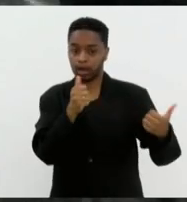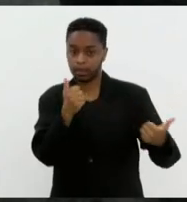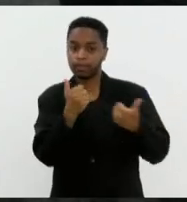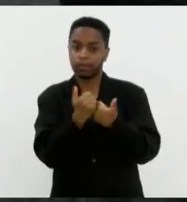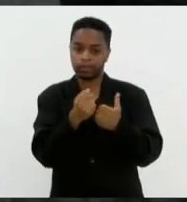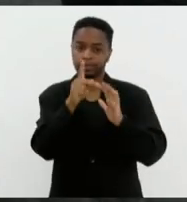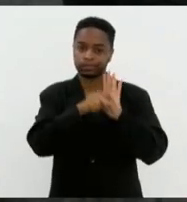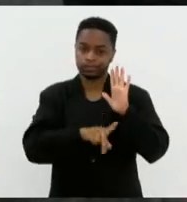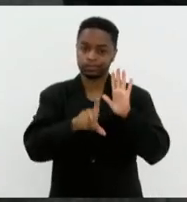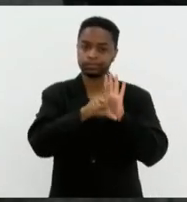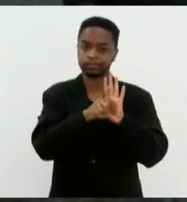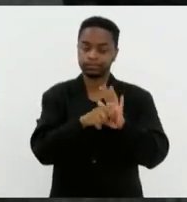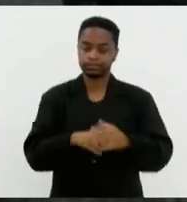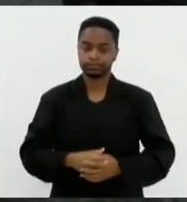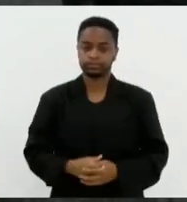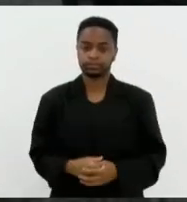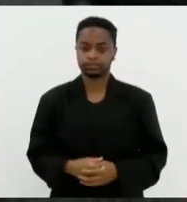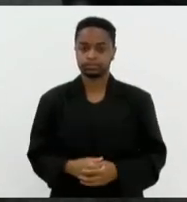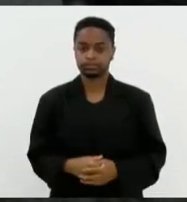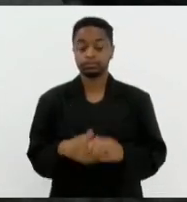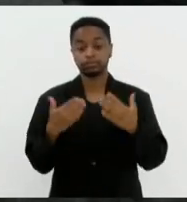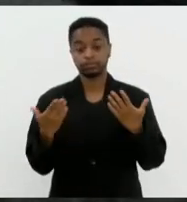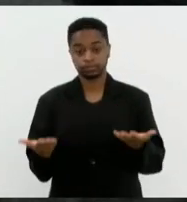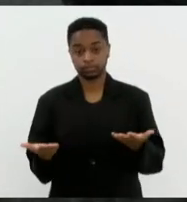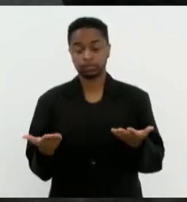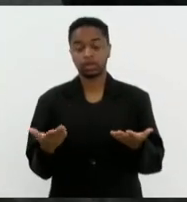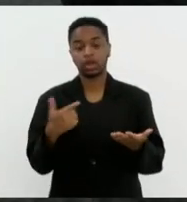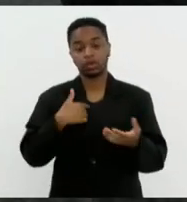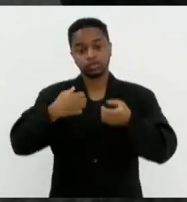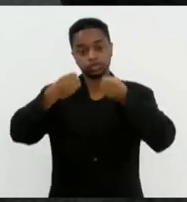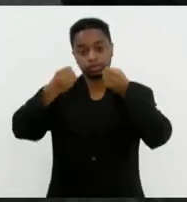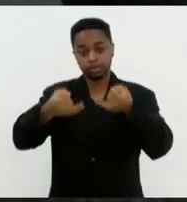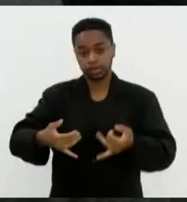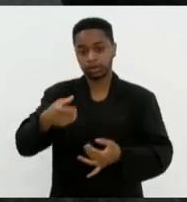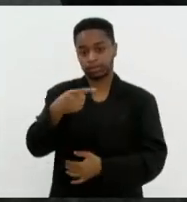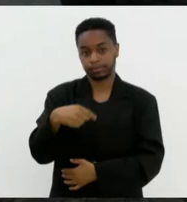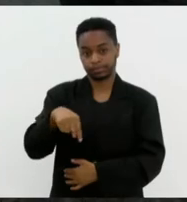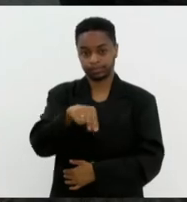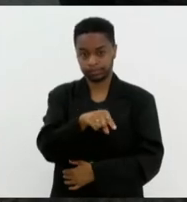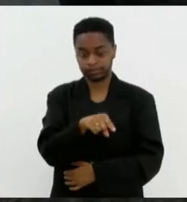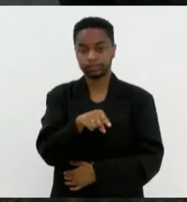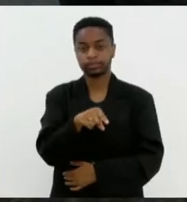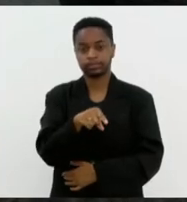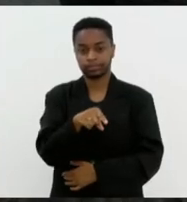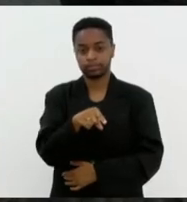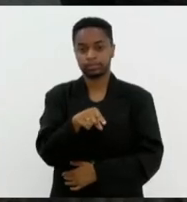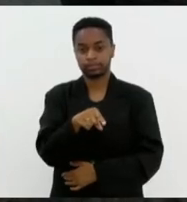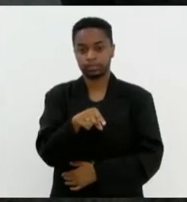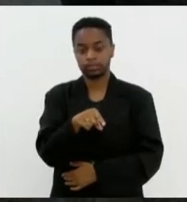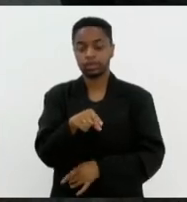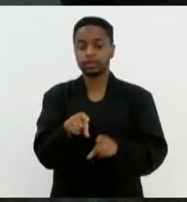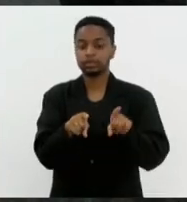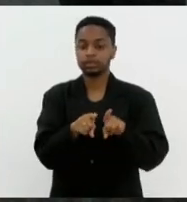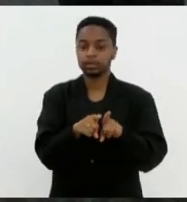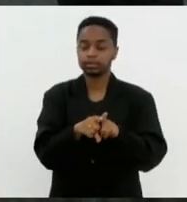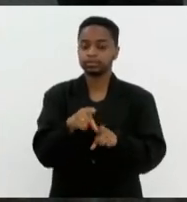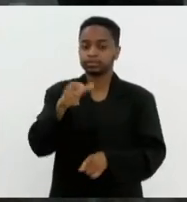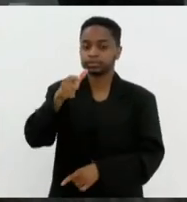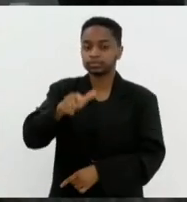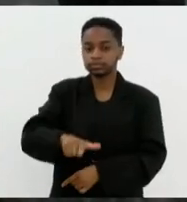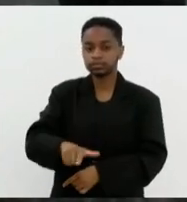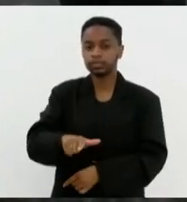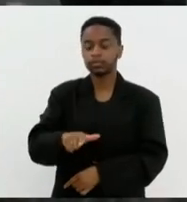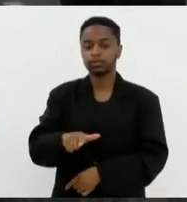esse projeto. Então, era essa a explicação, presidente, que eu queria dar e, mais uma vez,